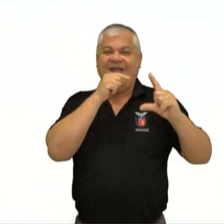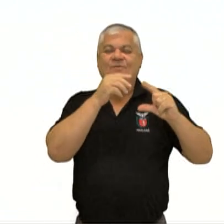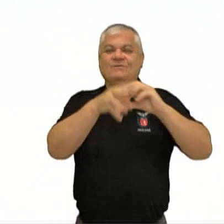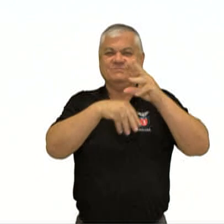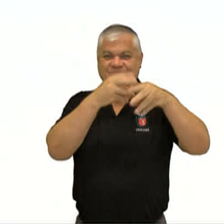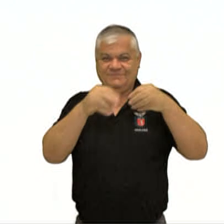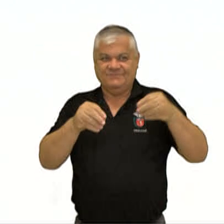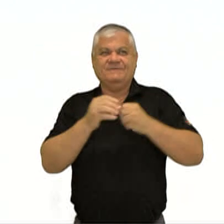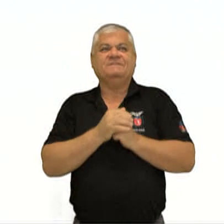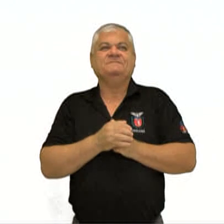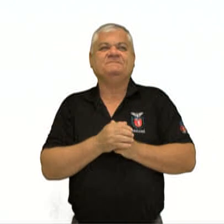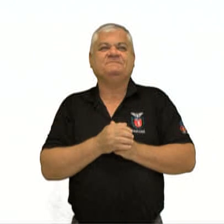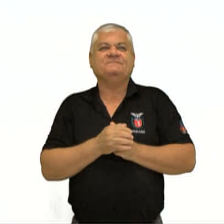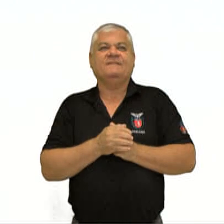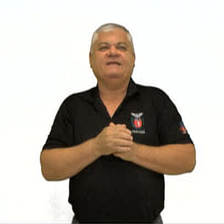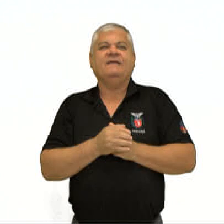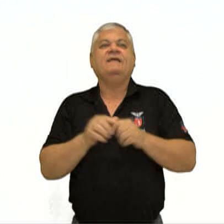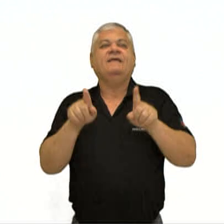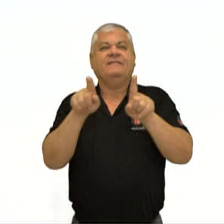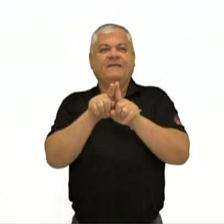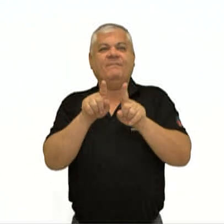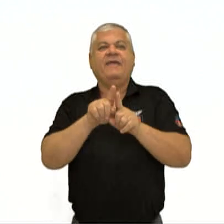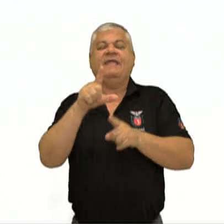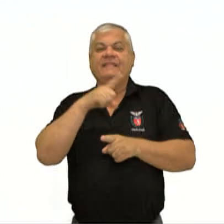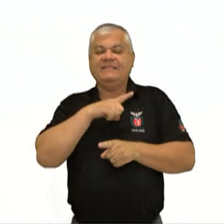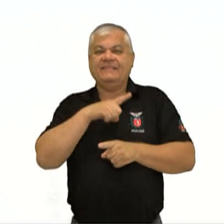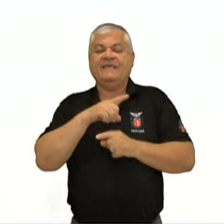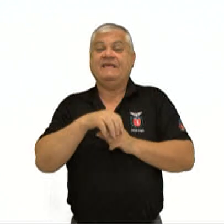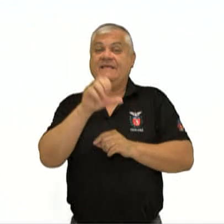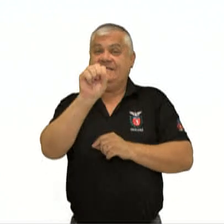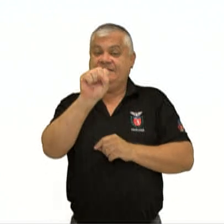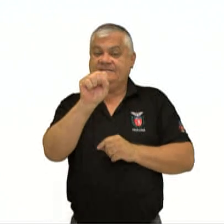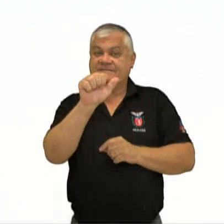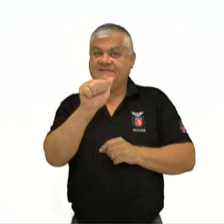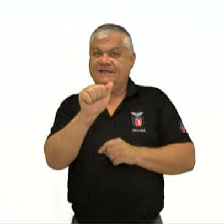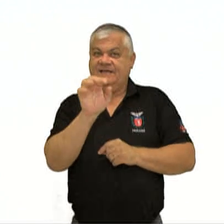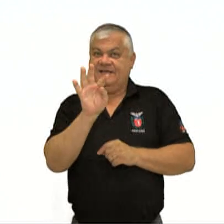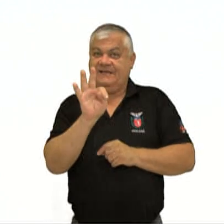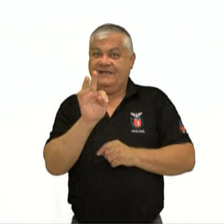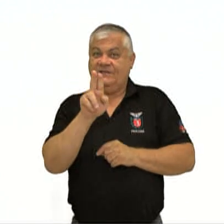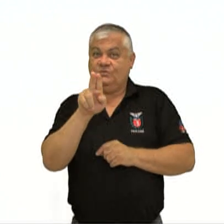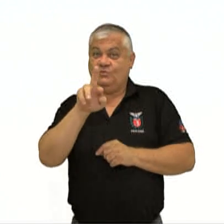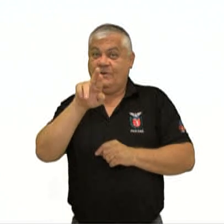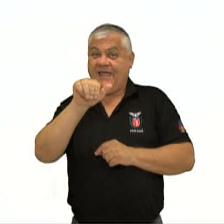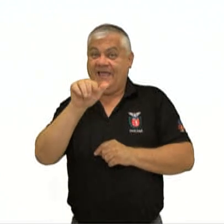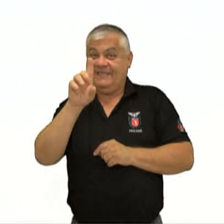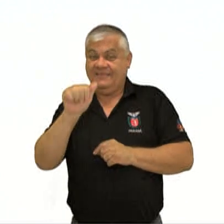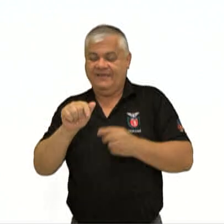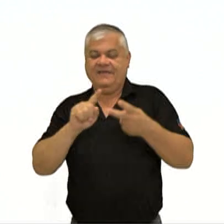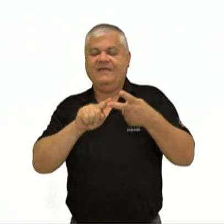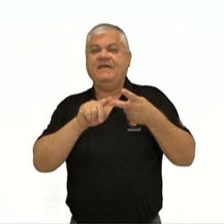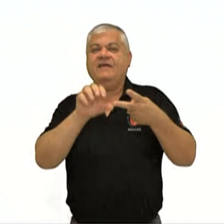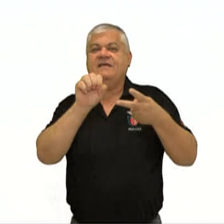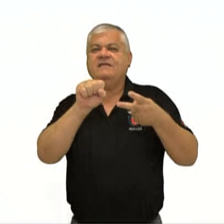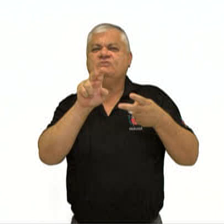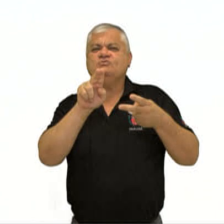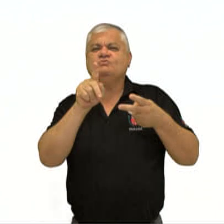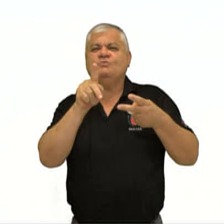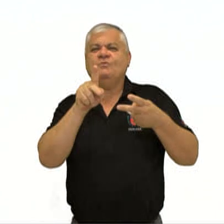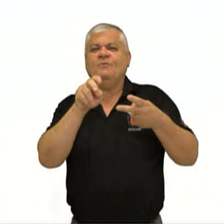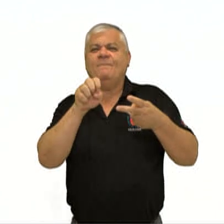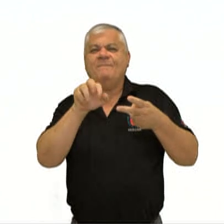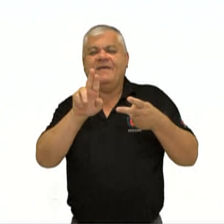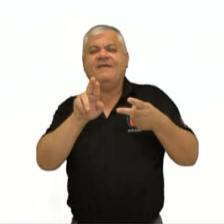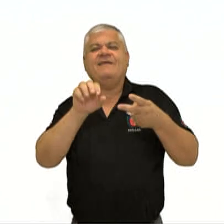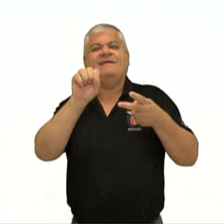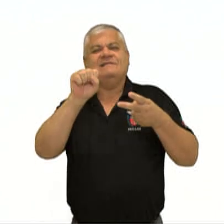solução. Temos elas, então, saturadas, e supersaturadas. E aí, quando a quantidade do